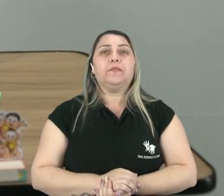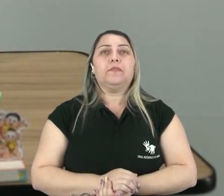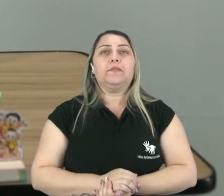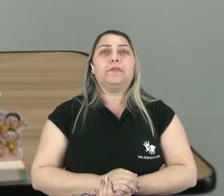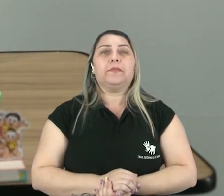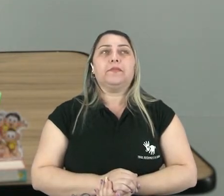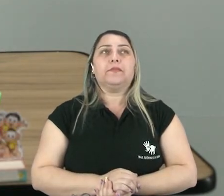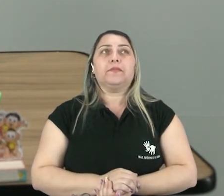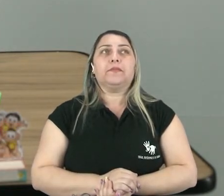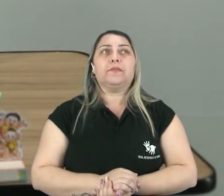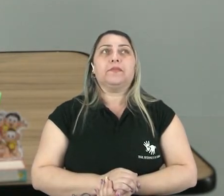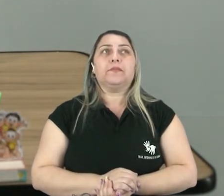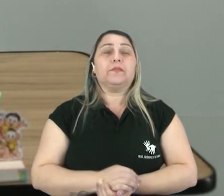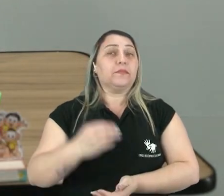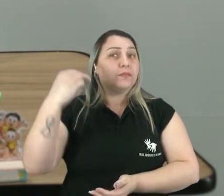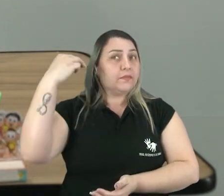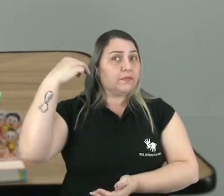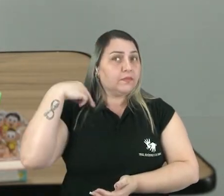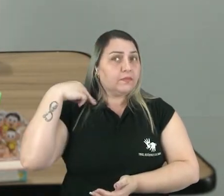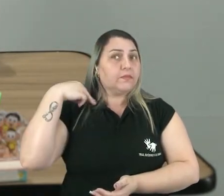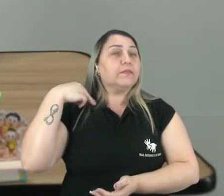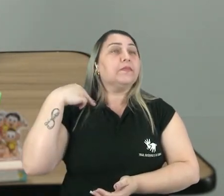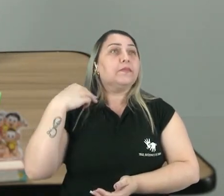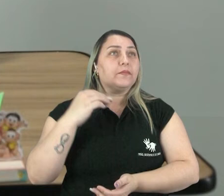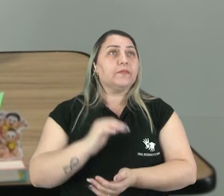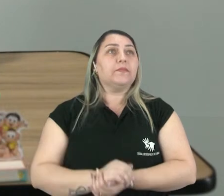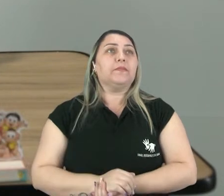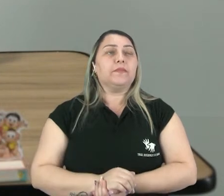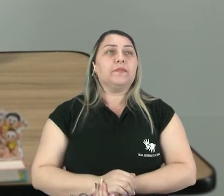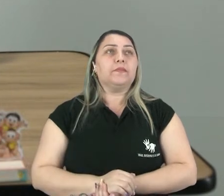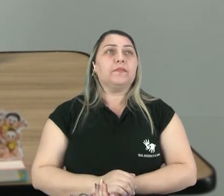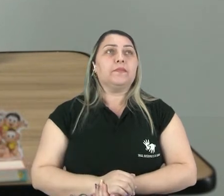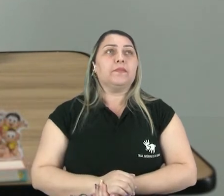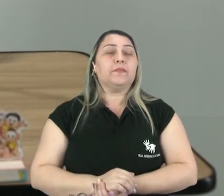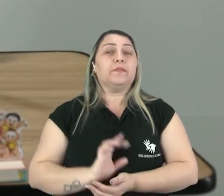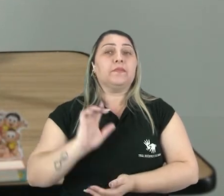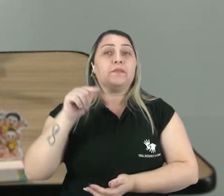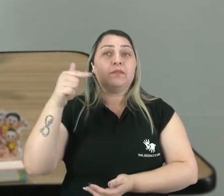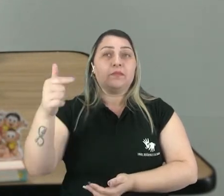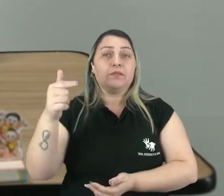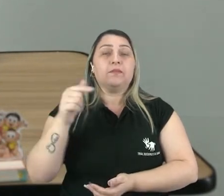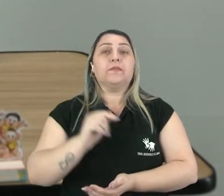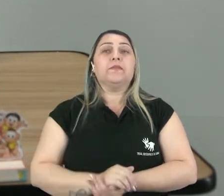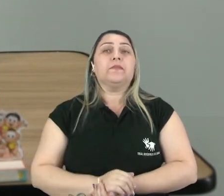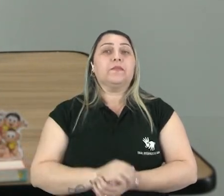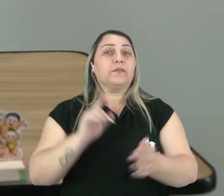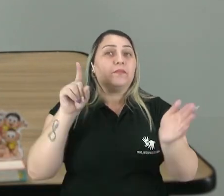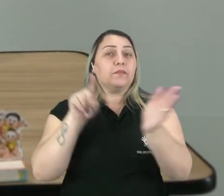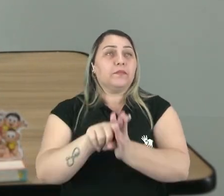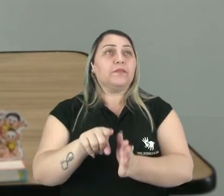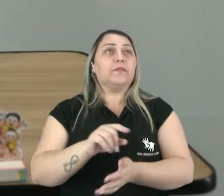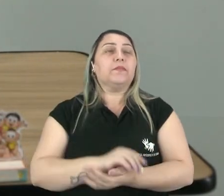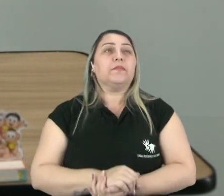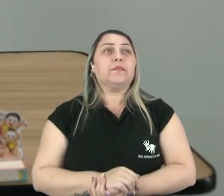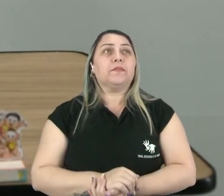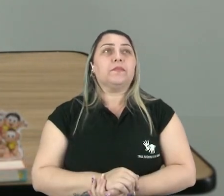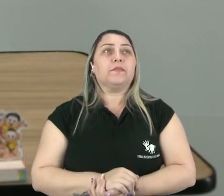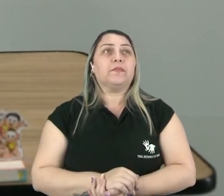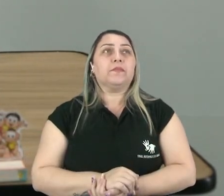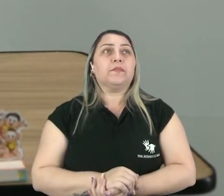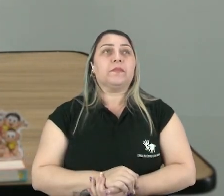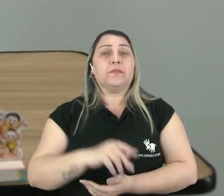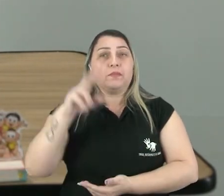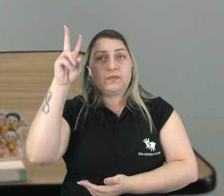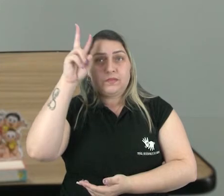que Magali deu no cachorro-quente. Vamos para mais um questionamento. A história